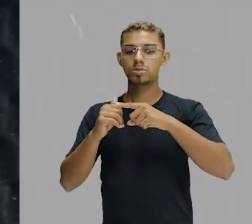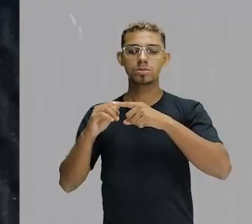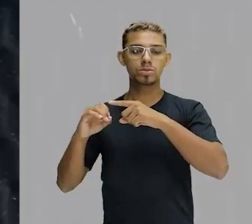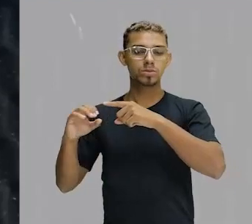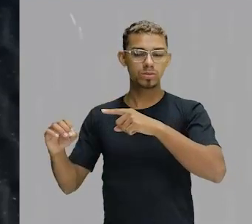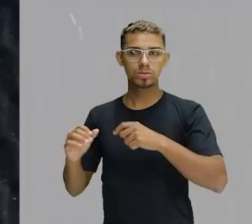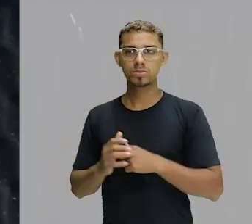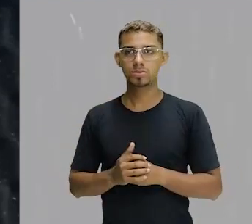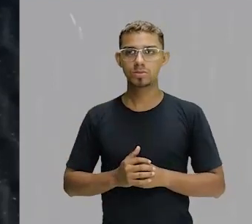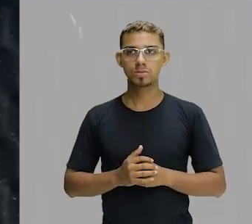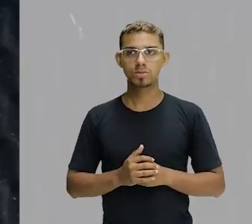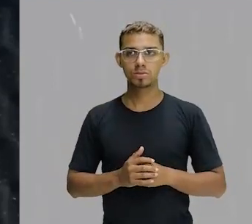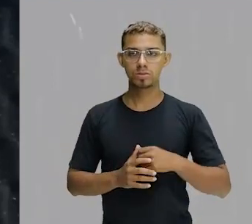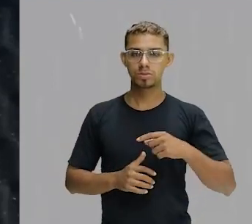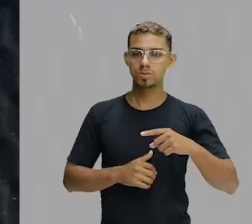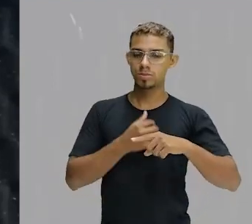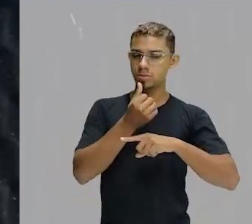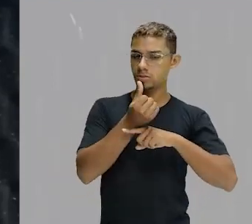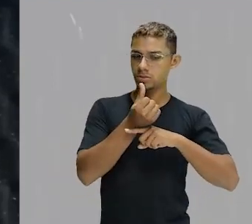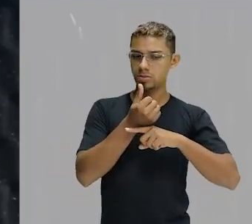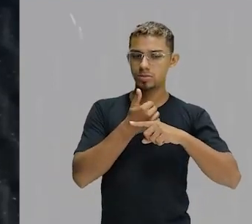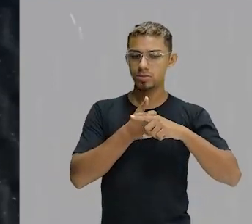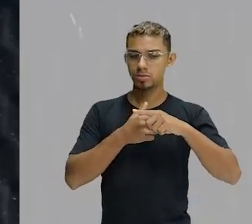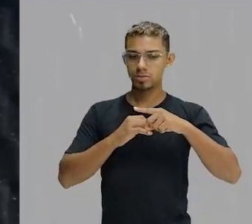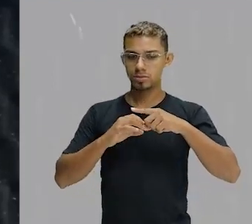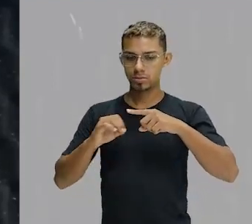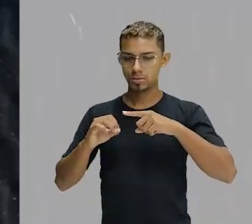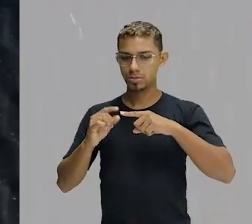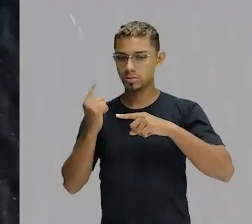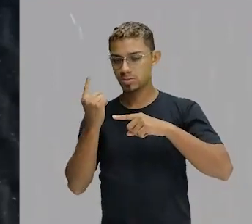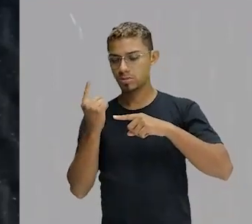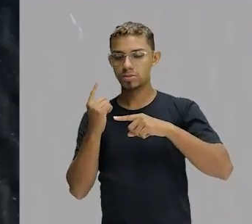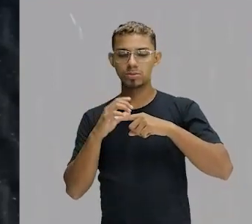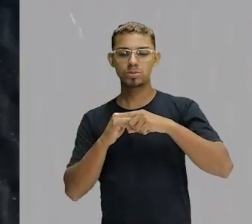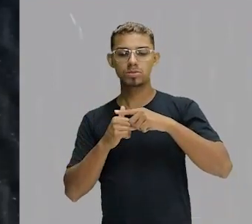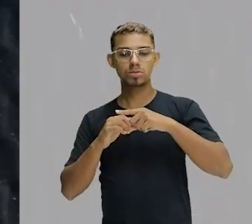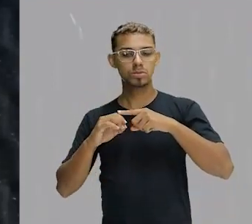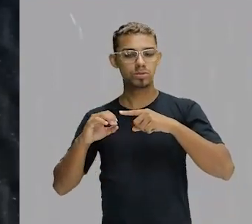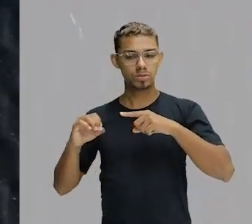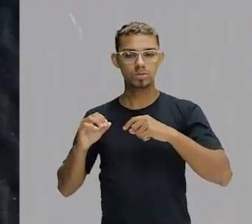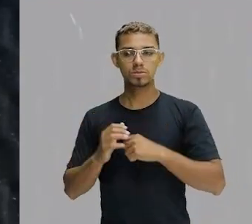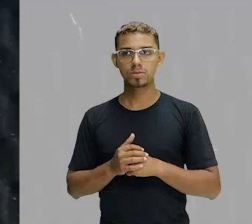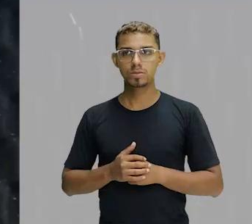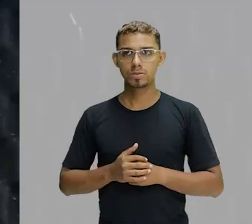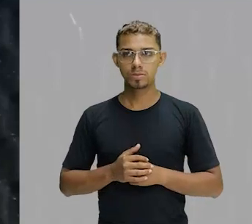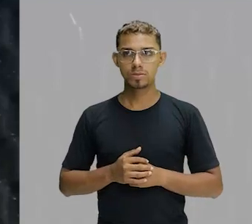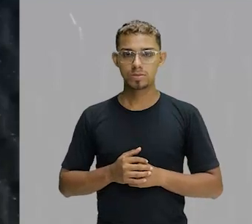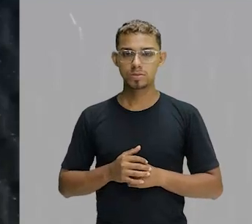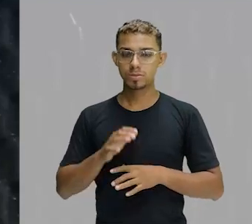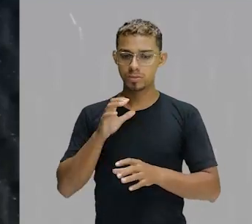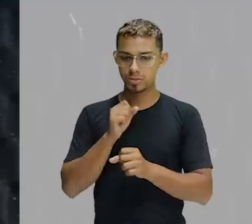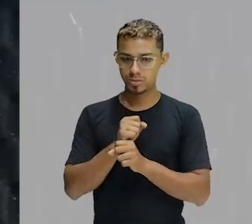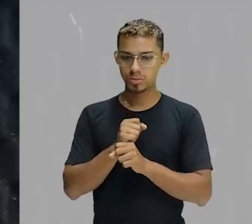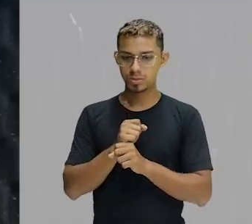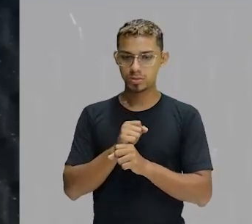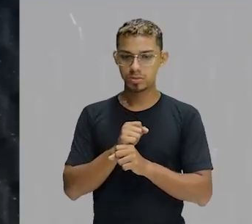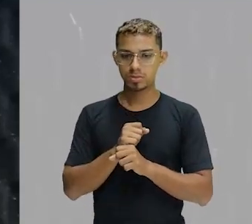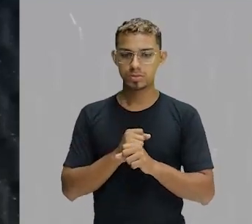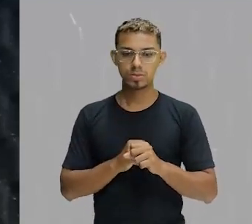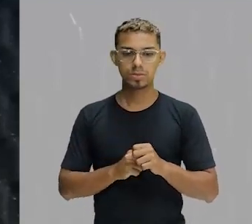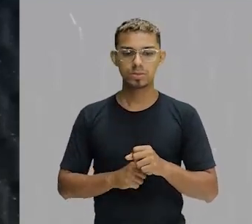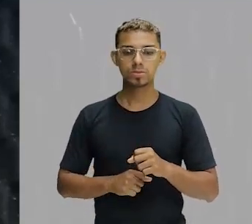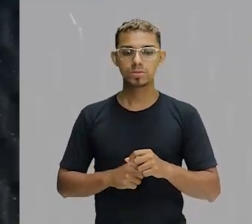10 vezes 1 sobre 100, 6 sobre 1.000. Tá? Aí você vai multiplicar o 6 pelo 500 e dividir pelo